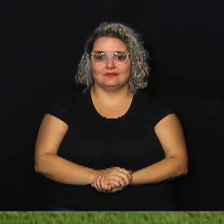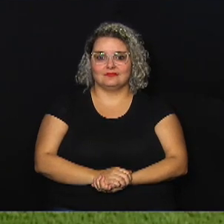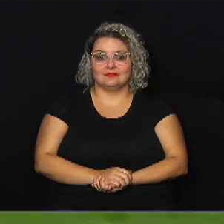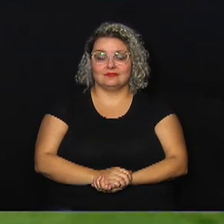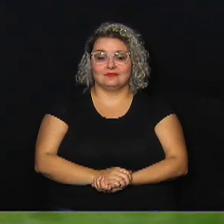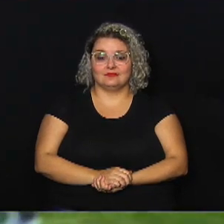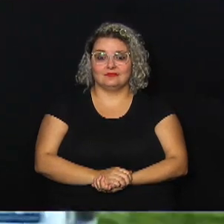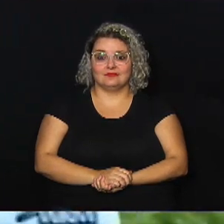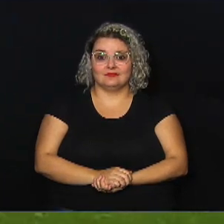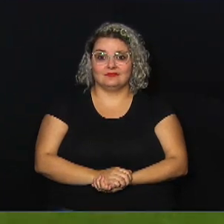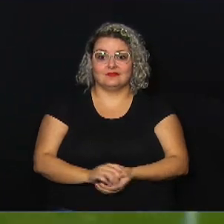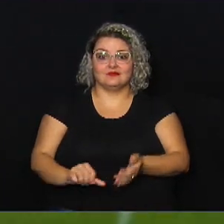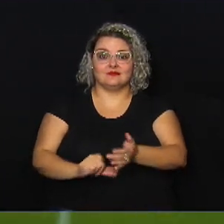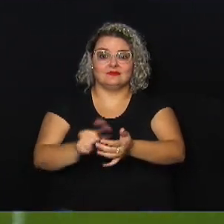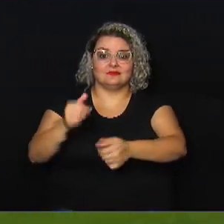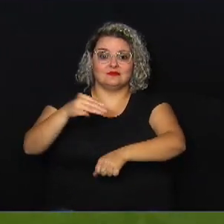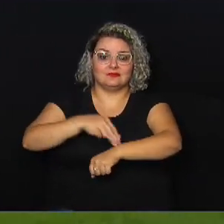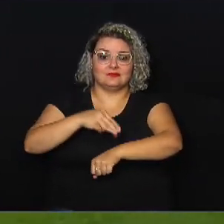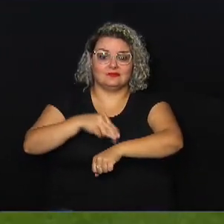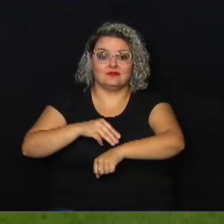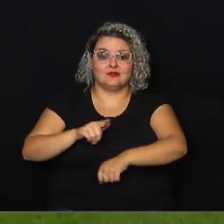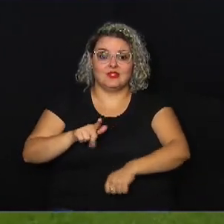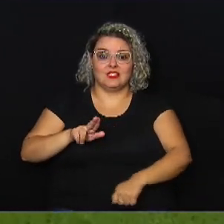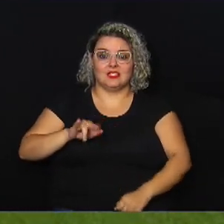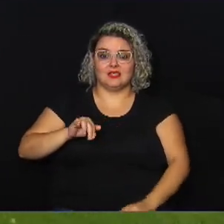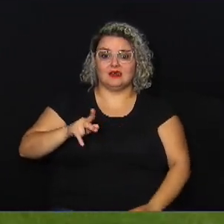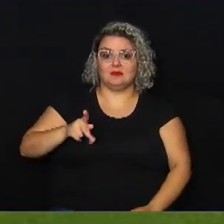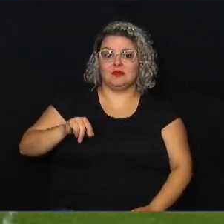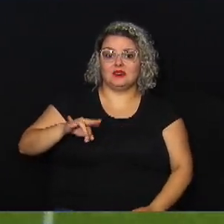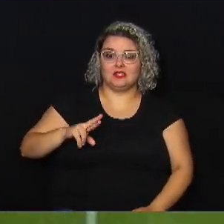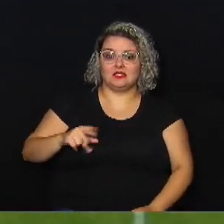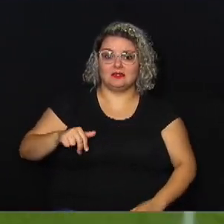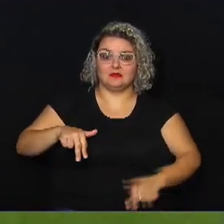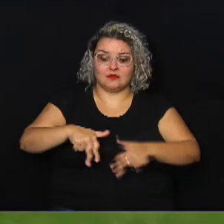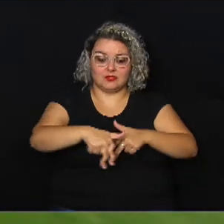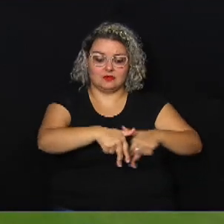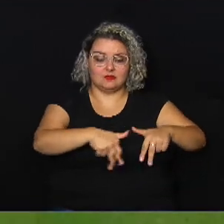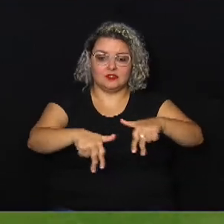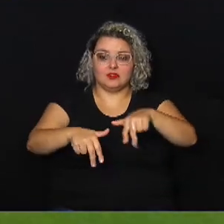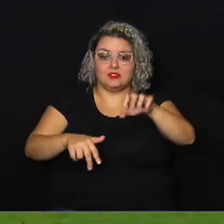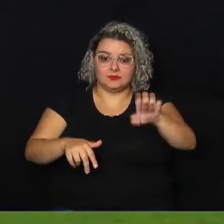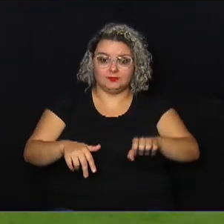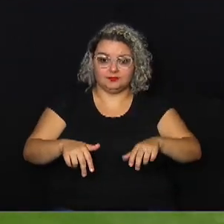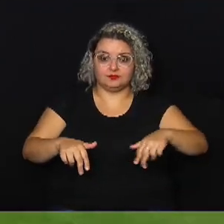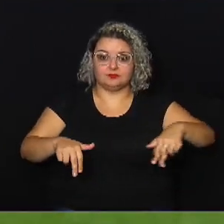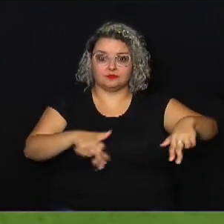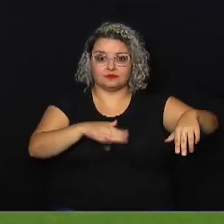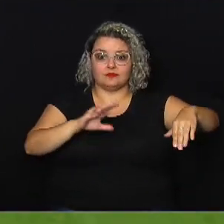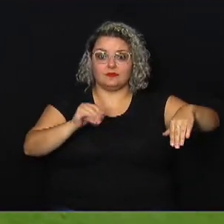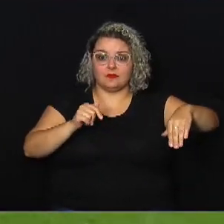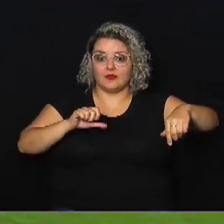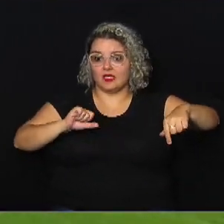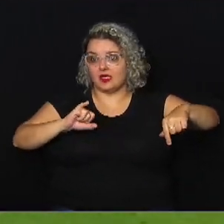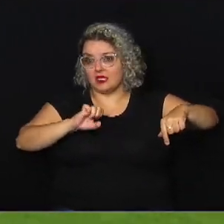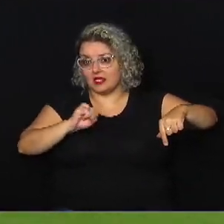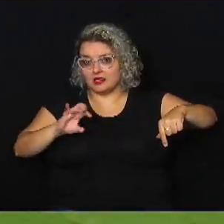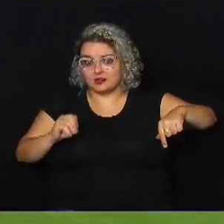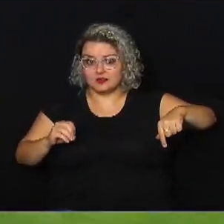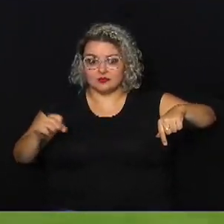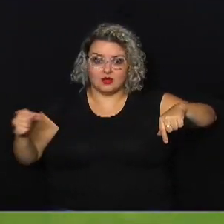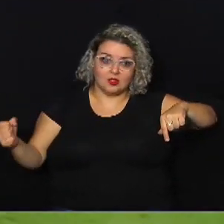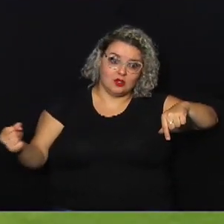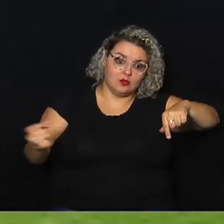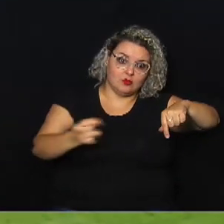Logo no primeiro minuto, Gui Pira saiu da marcação pela esquerda e viu Cássio Gabriel, que da